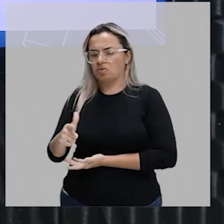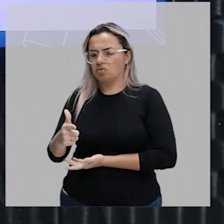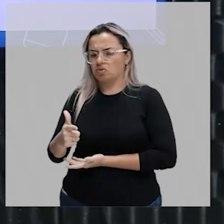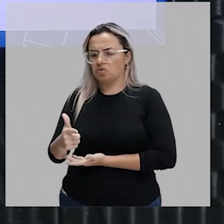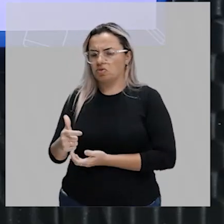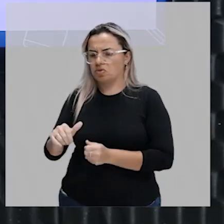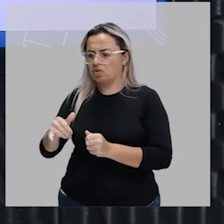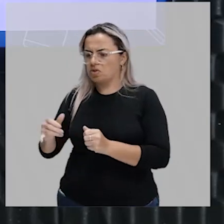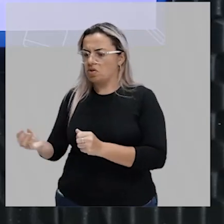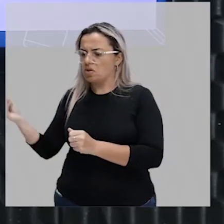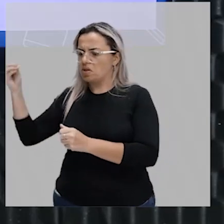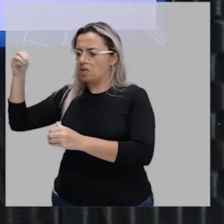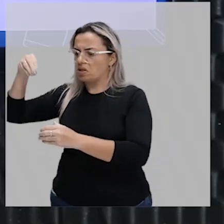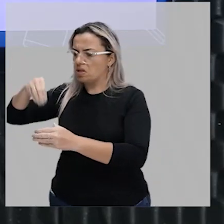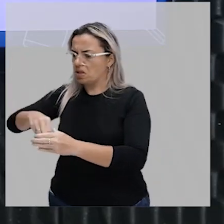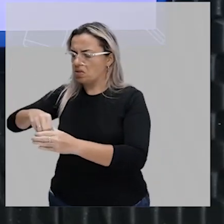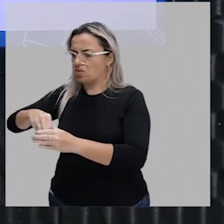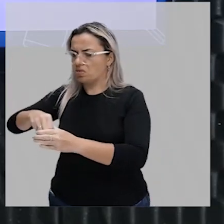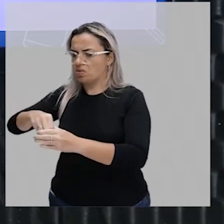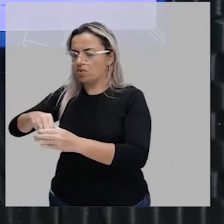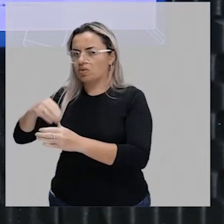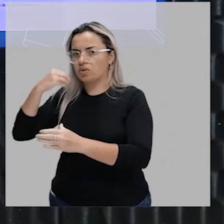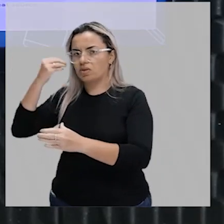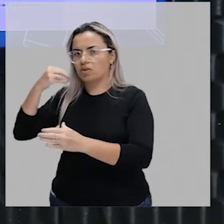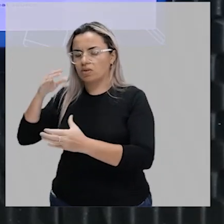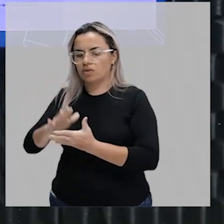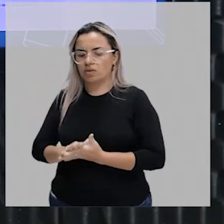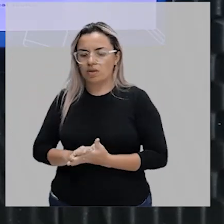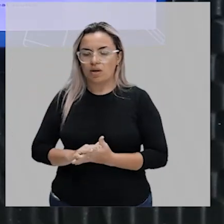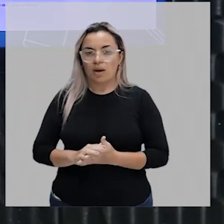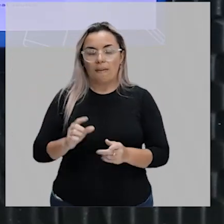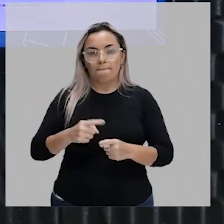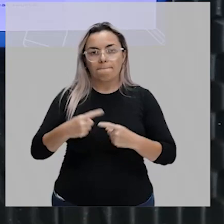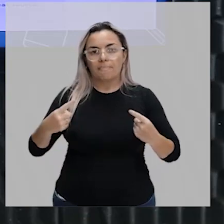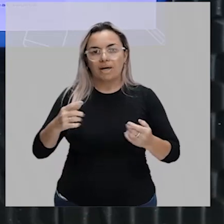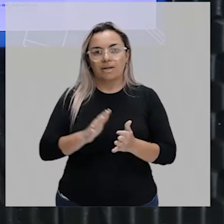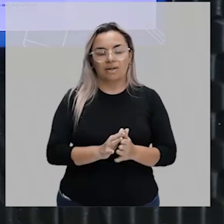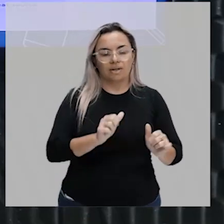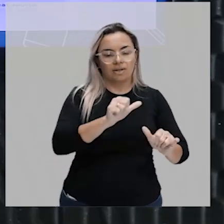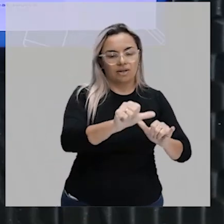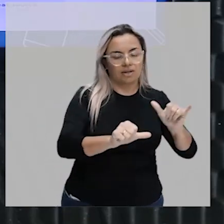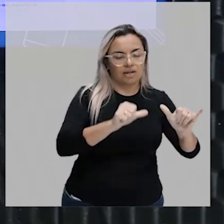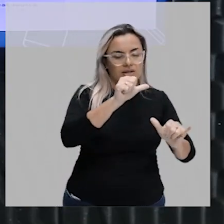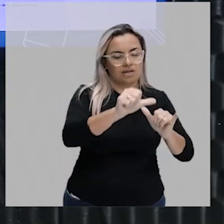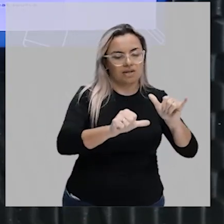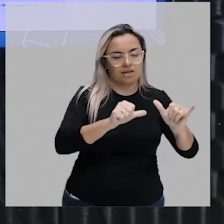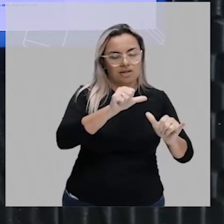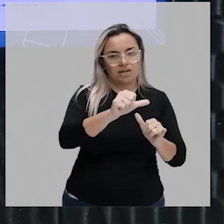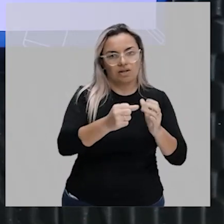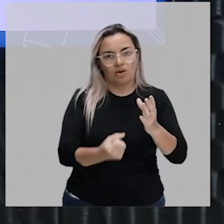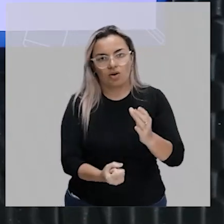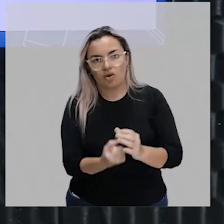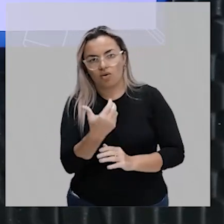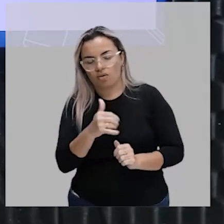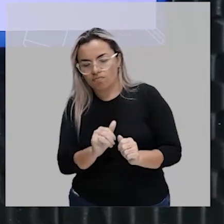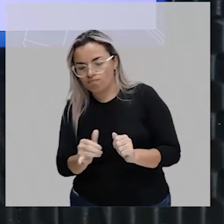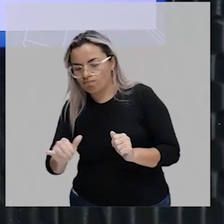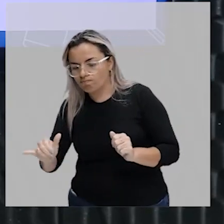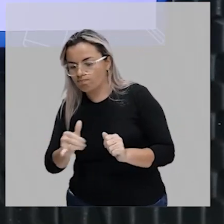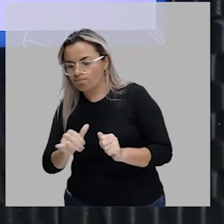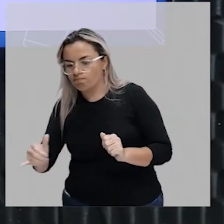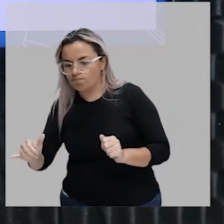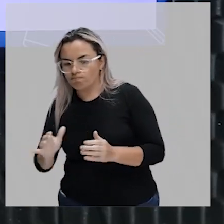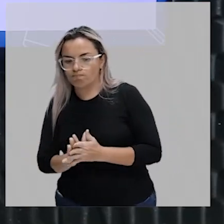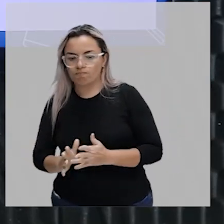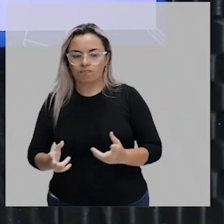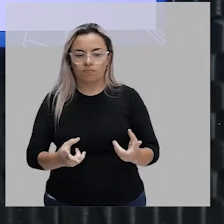desse experimento. Mas ele percebeu que nessas reações químicas aqui se formaram aminoácidos. Então, você percebe aqui,